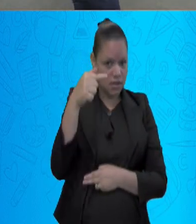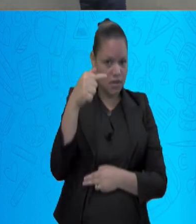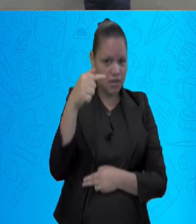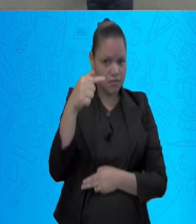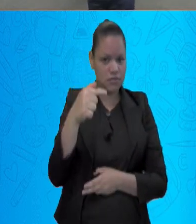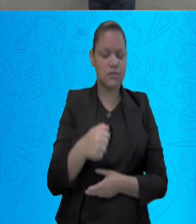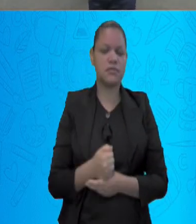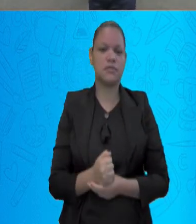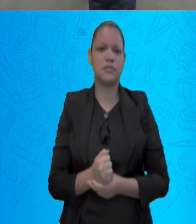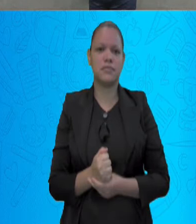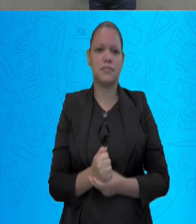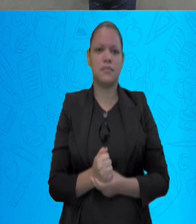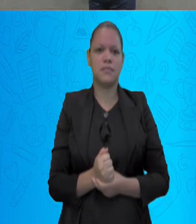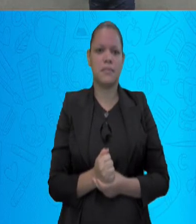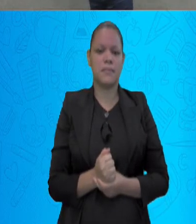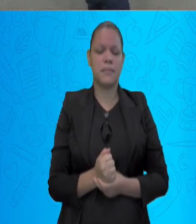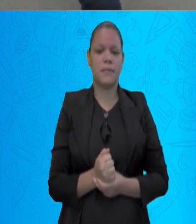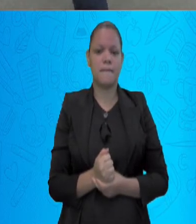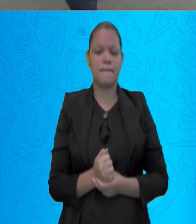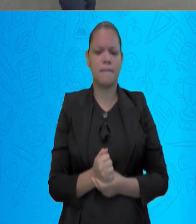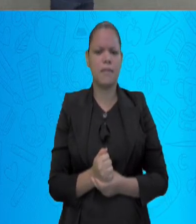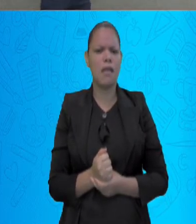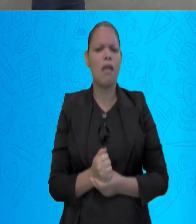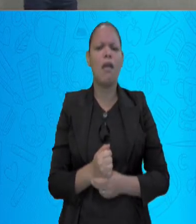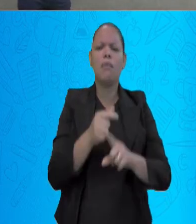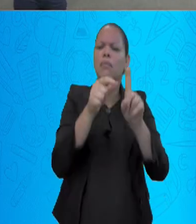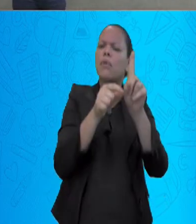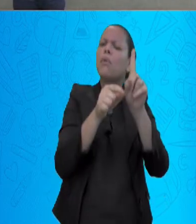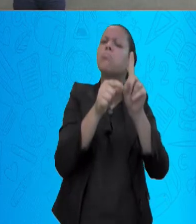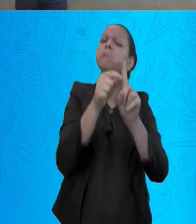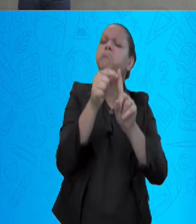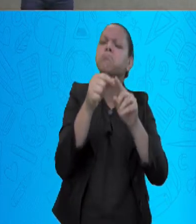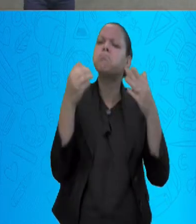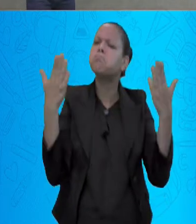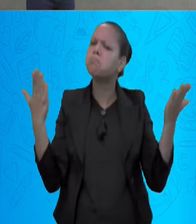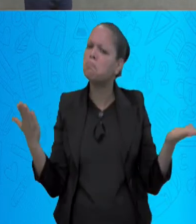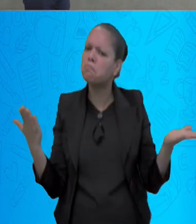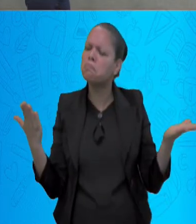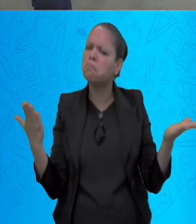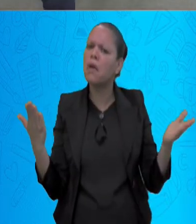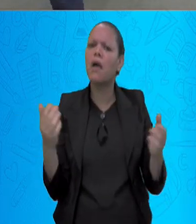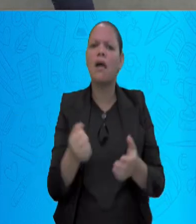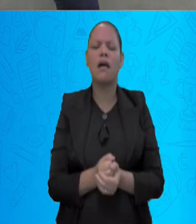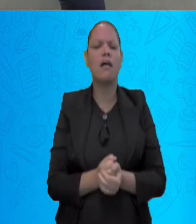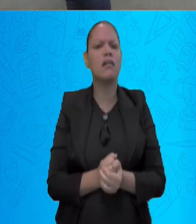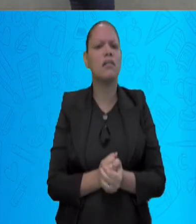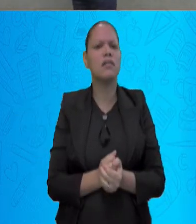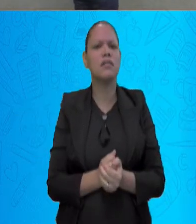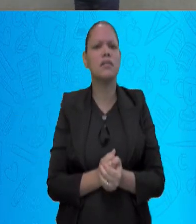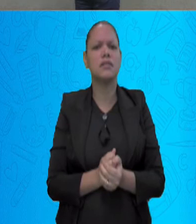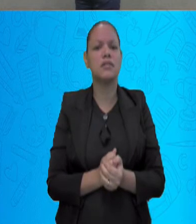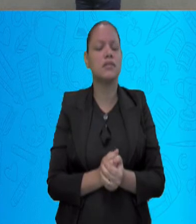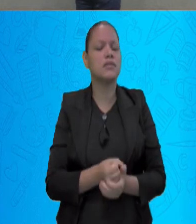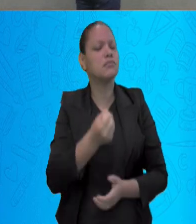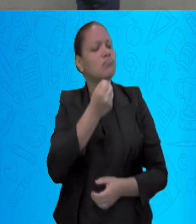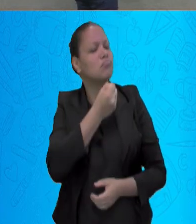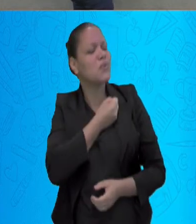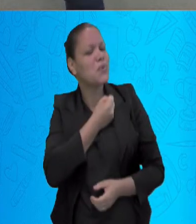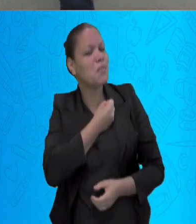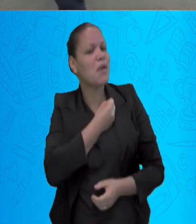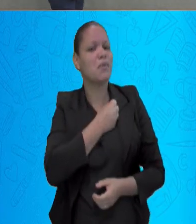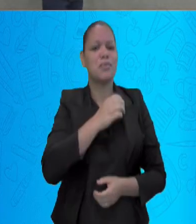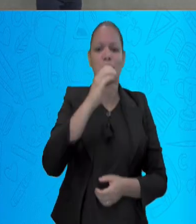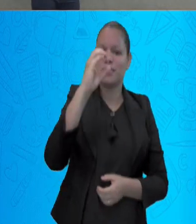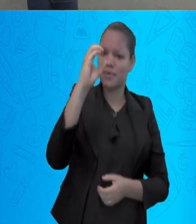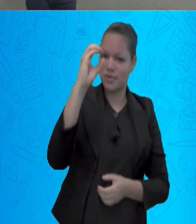7. E a unidade, professor? Como não tem unidade, nós representamos pelo número 0, até